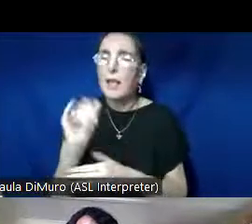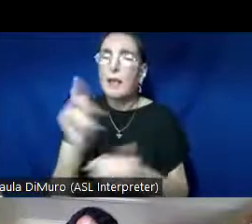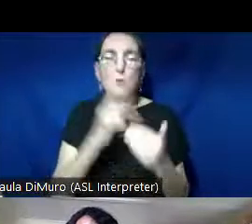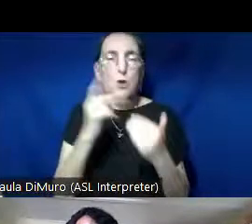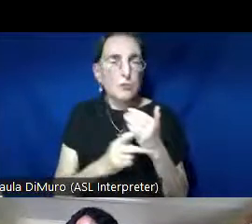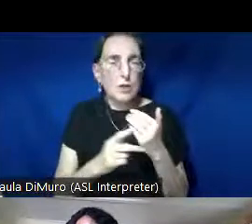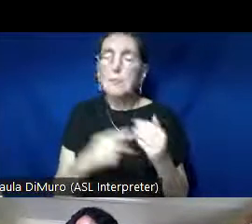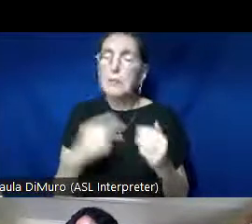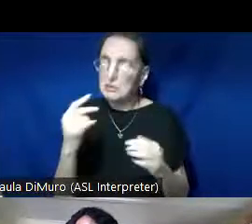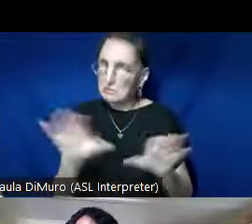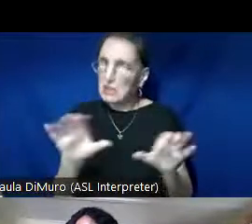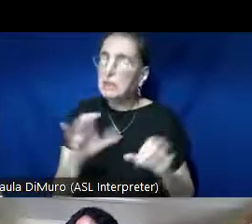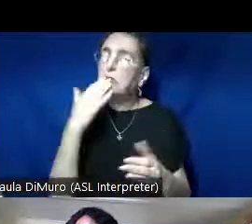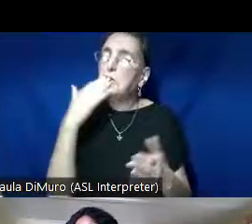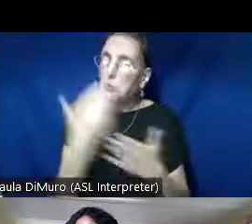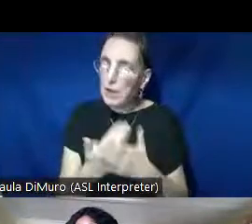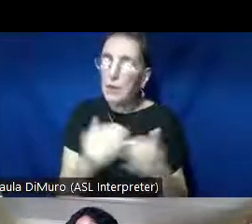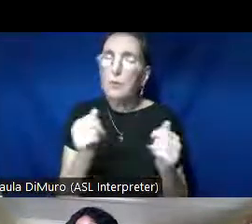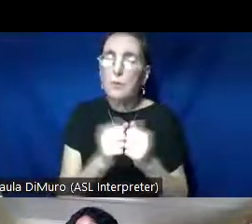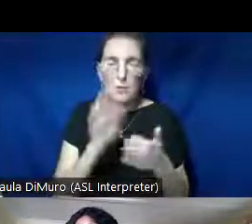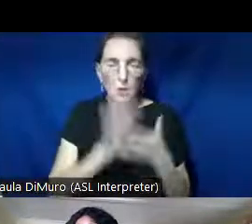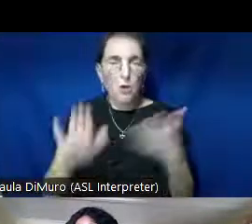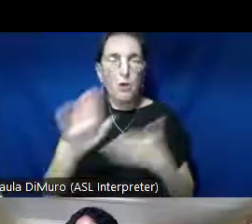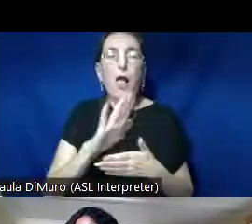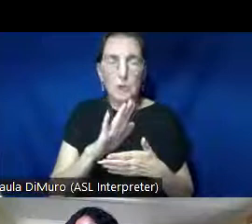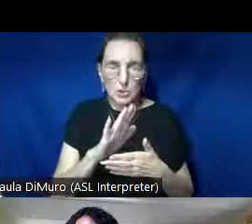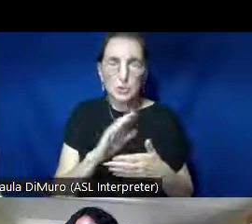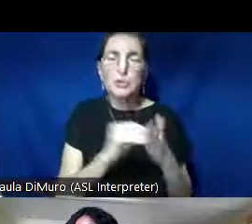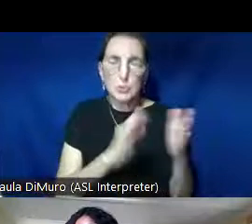Aquele programa tem sempre